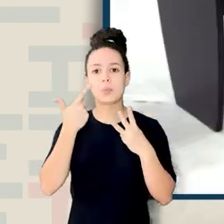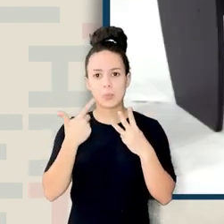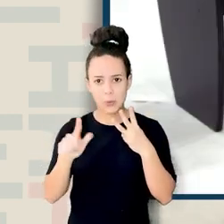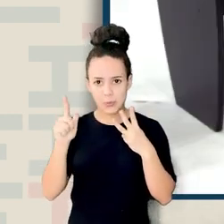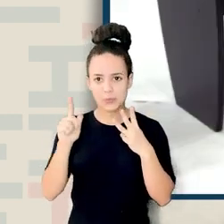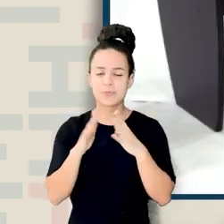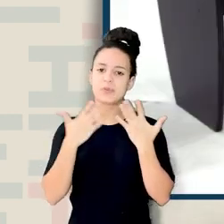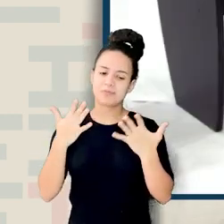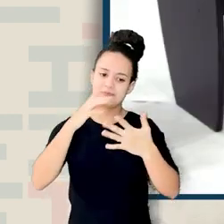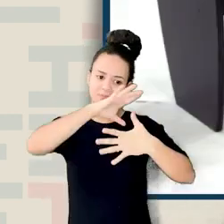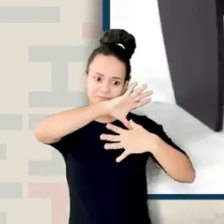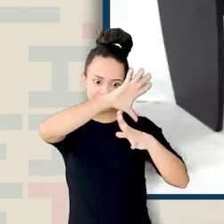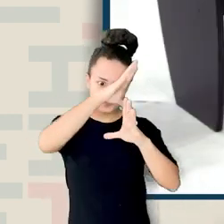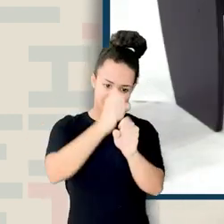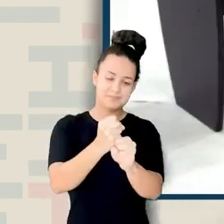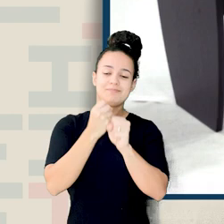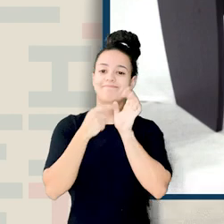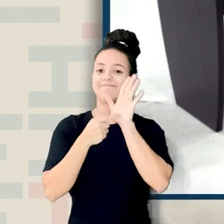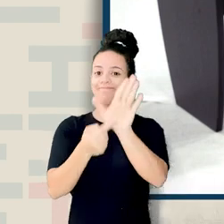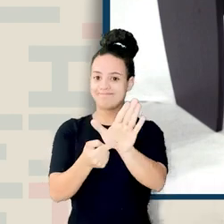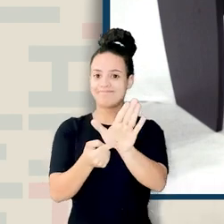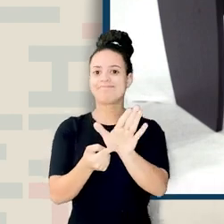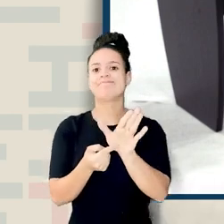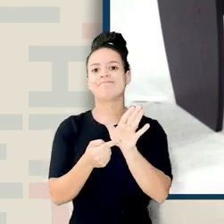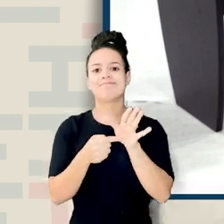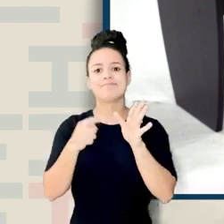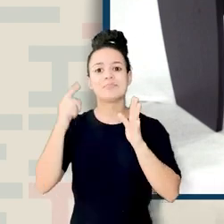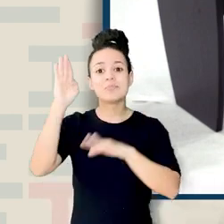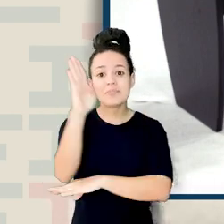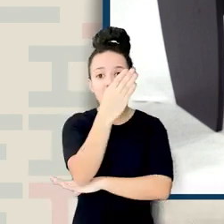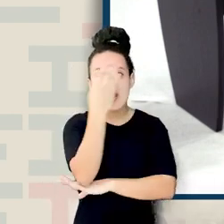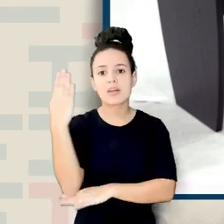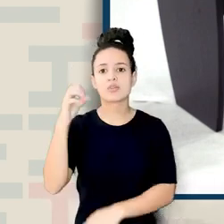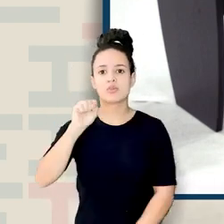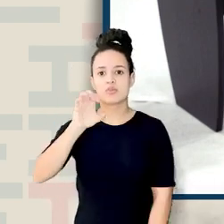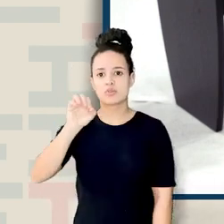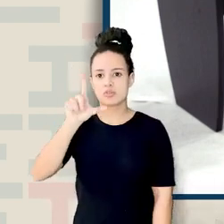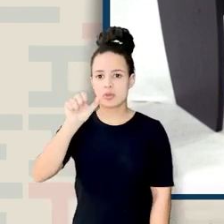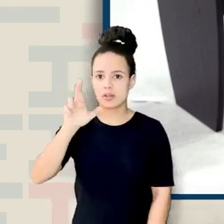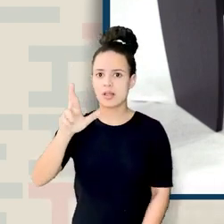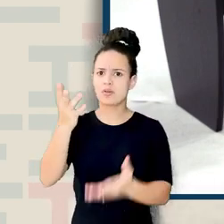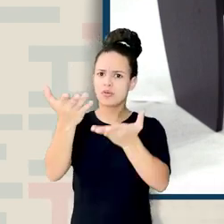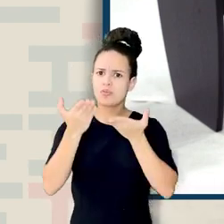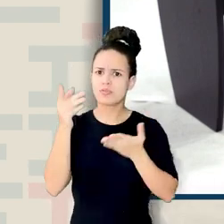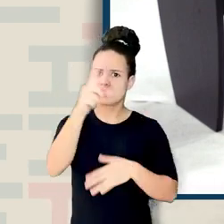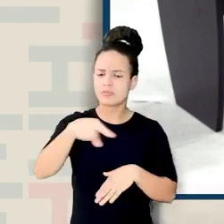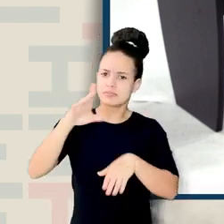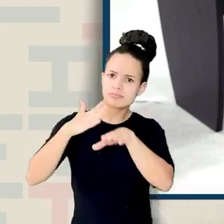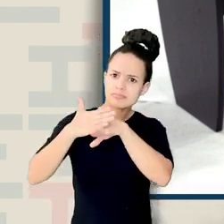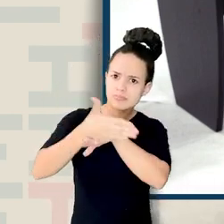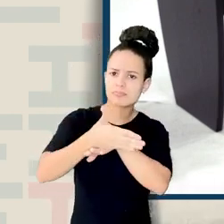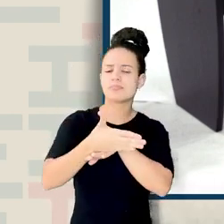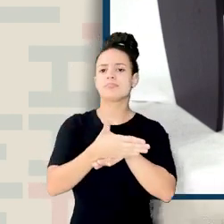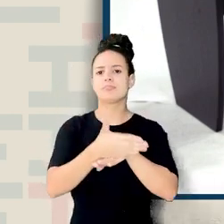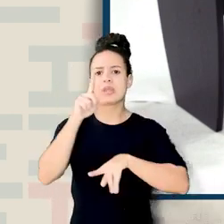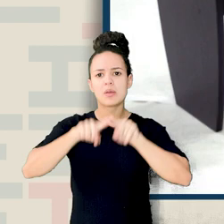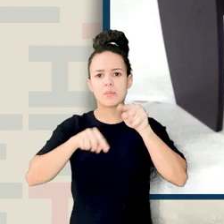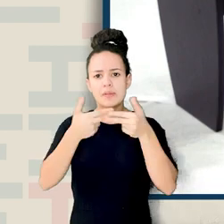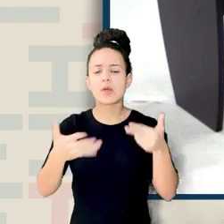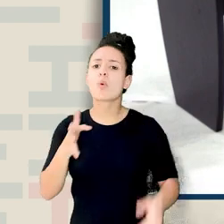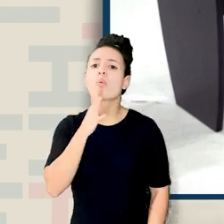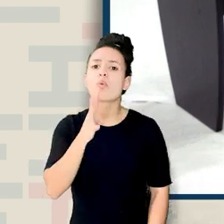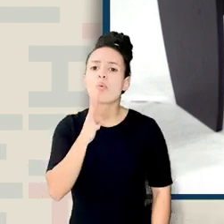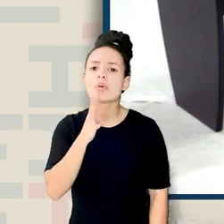desse universo do nosso maracatu solar e eu convido aqui a vocês para que vocês possam acessar esse material, conhecer